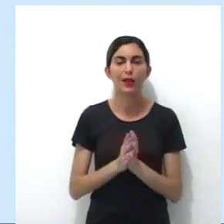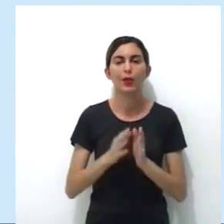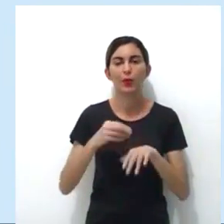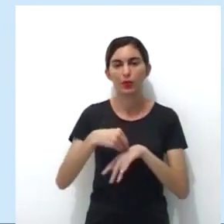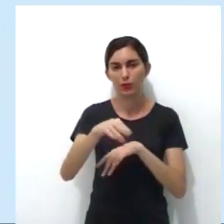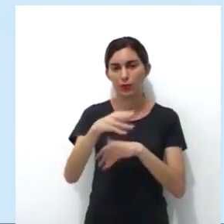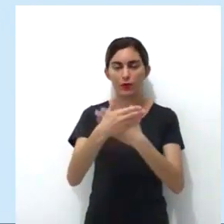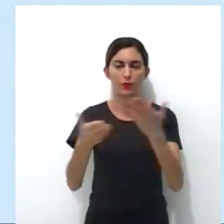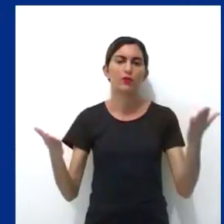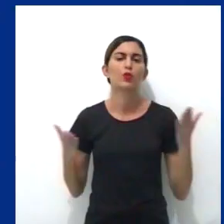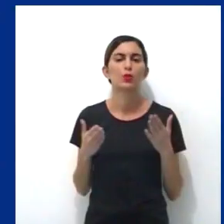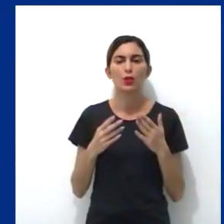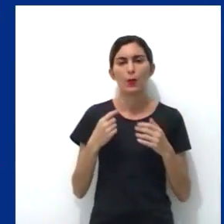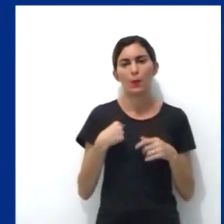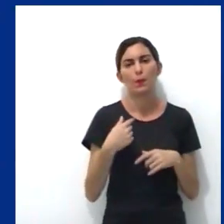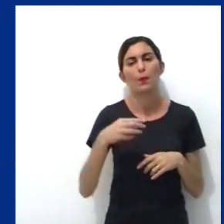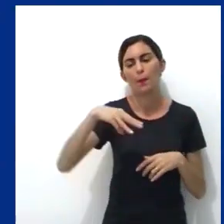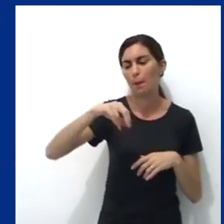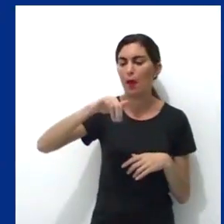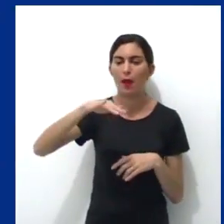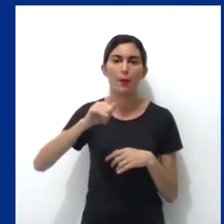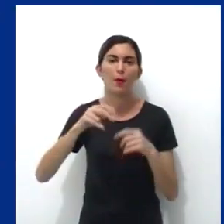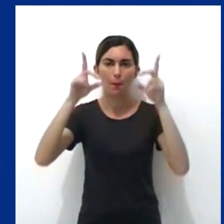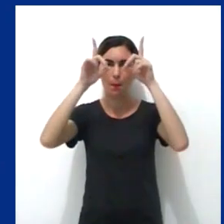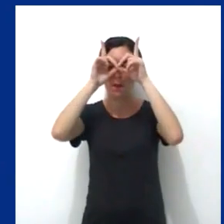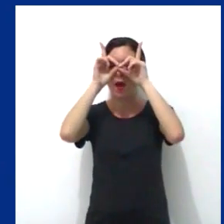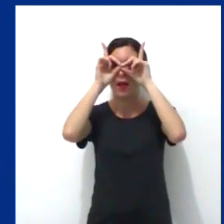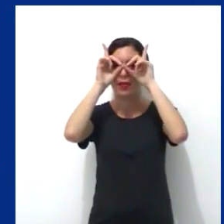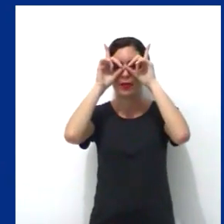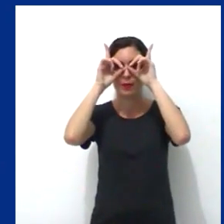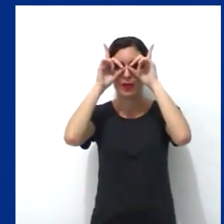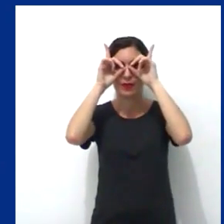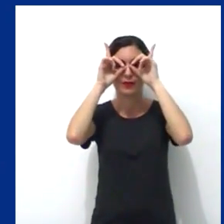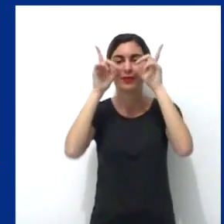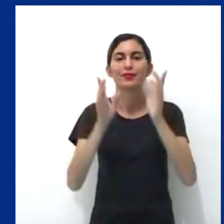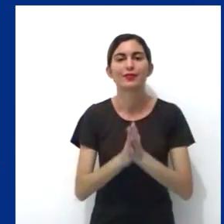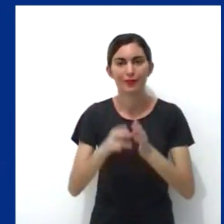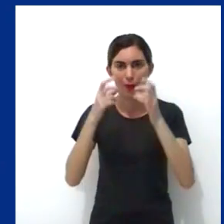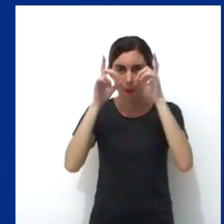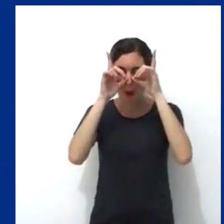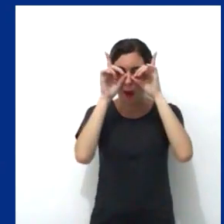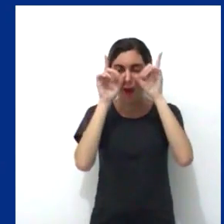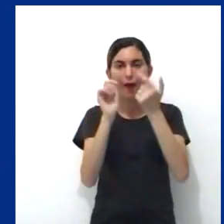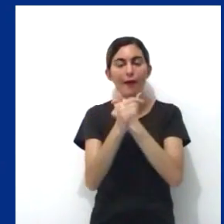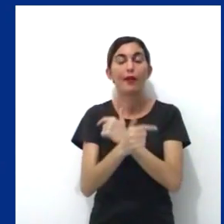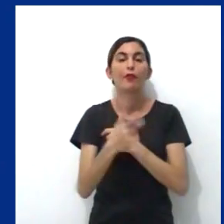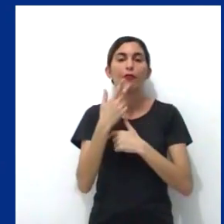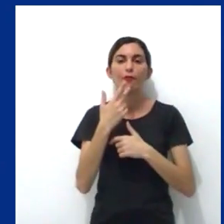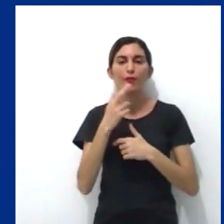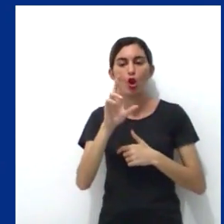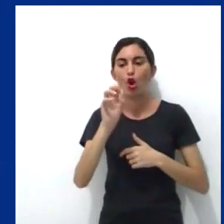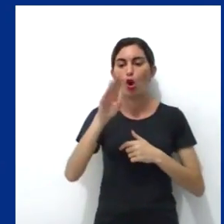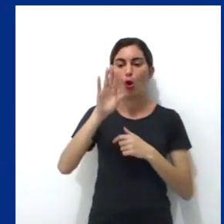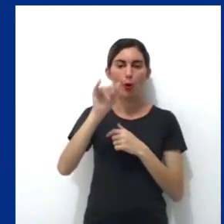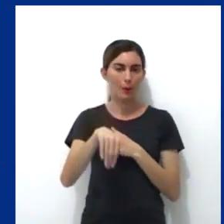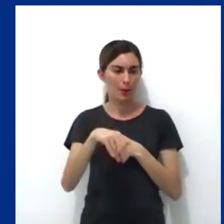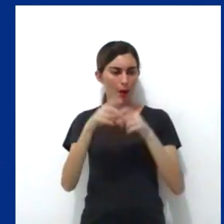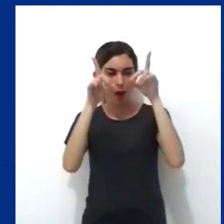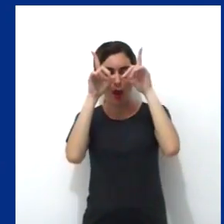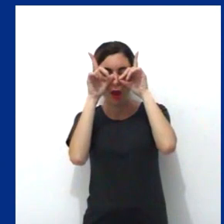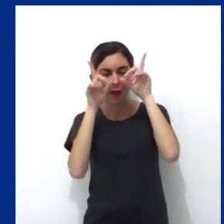da Elsa, da Frozen, né? Porque a gente vê ela soltando lá cubo de gelo. Será que a gente consegue passar o calor, como ela faz,